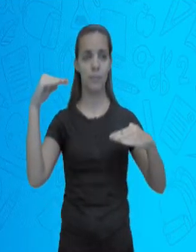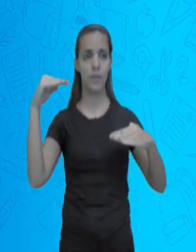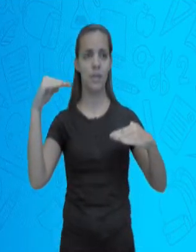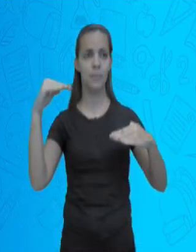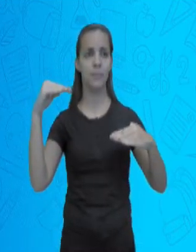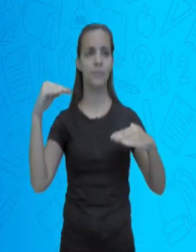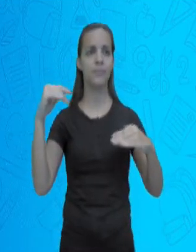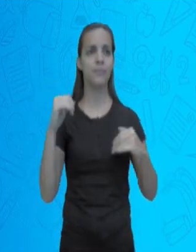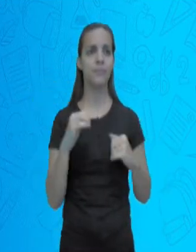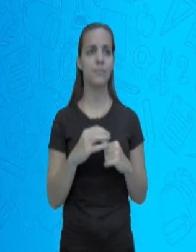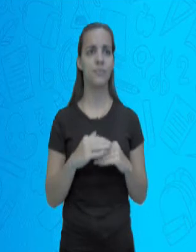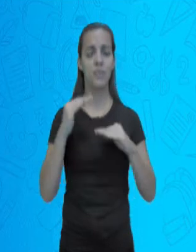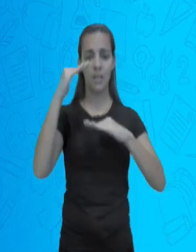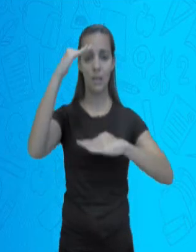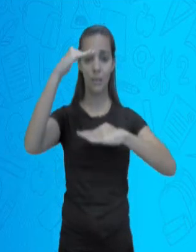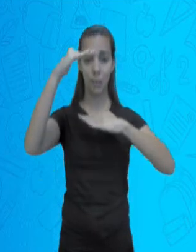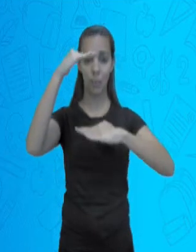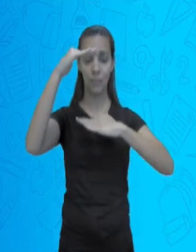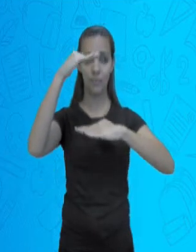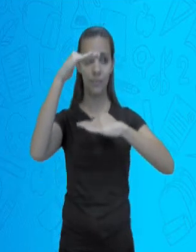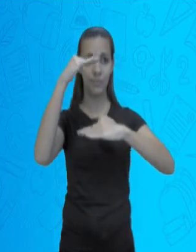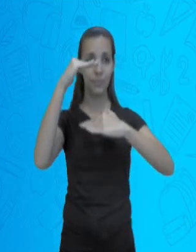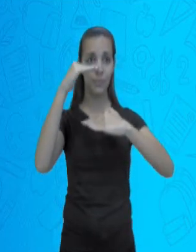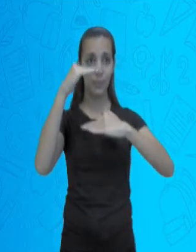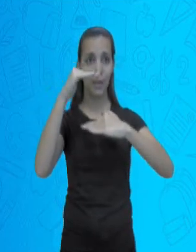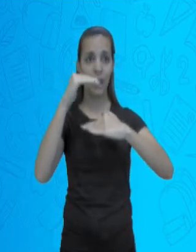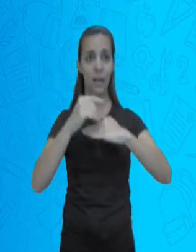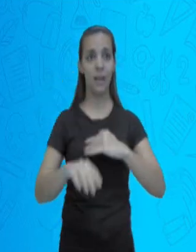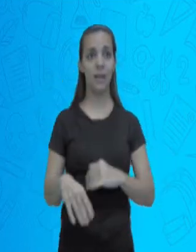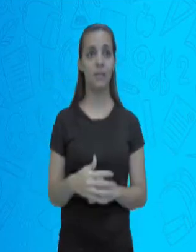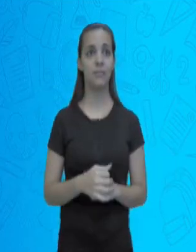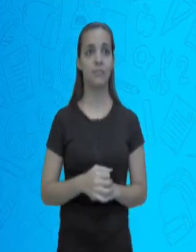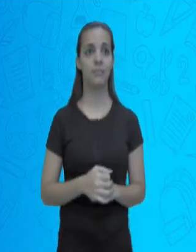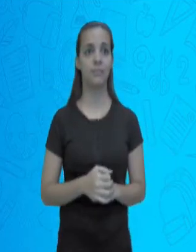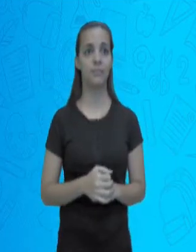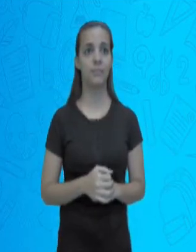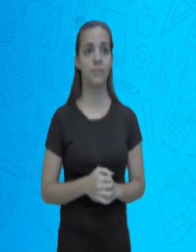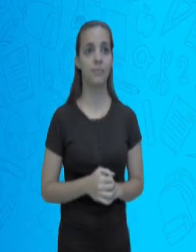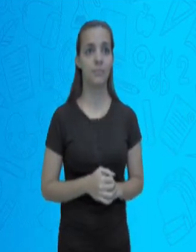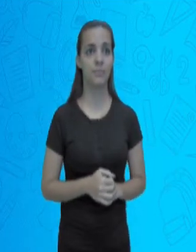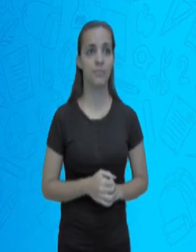reta que é paralela à reta R.